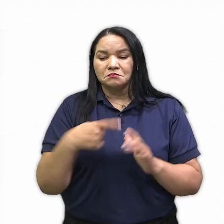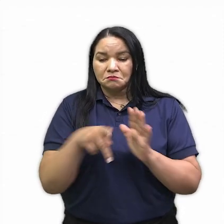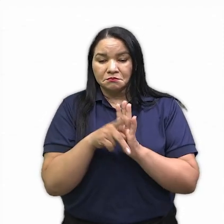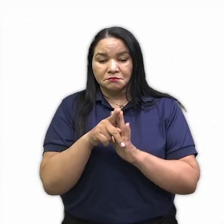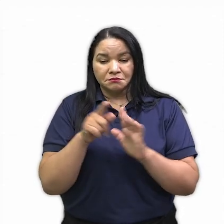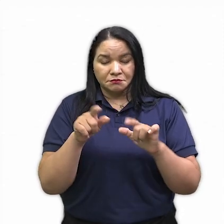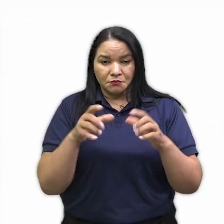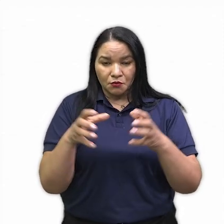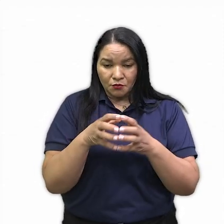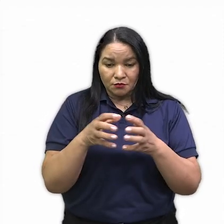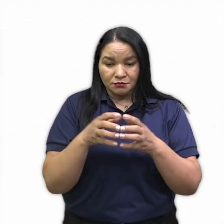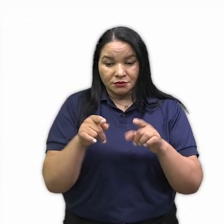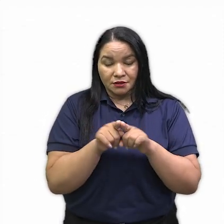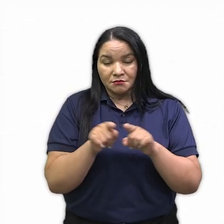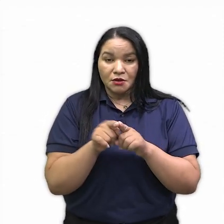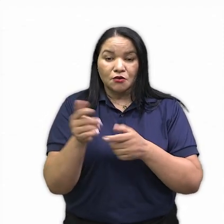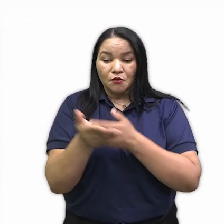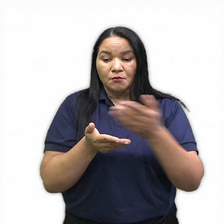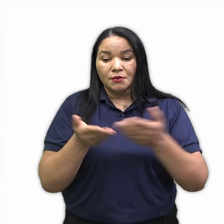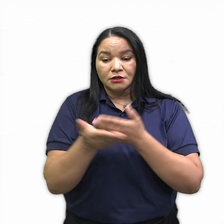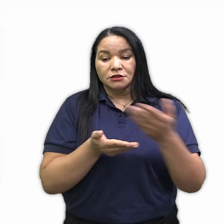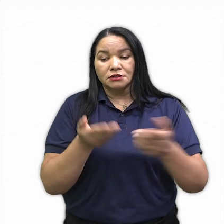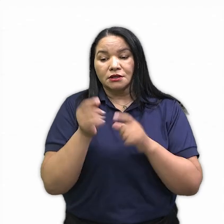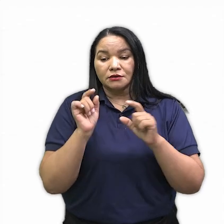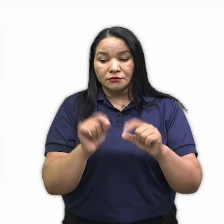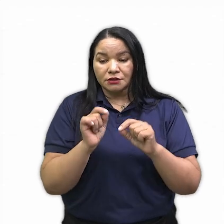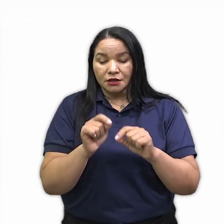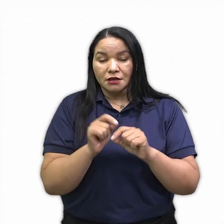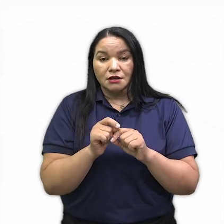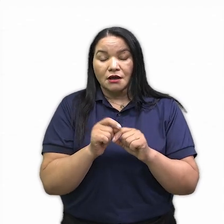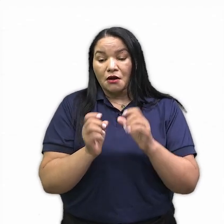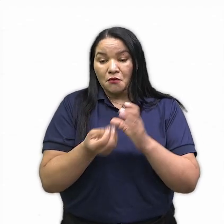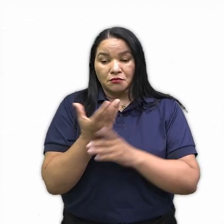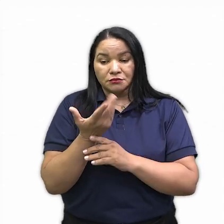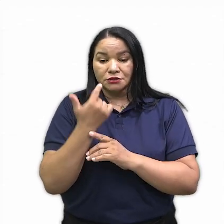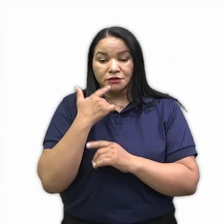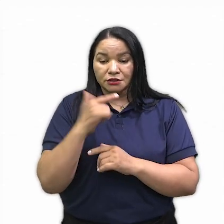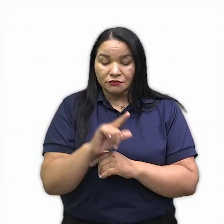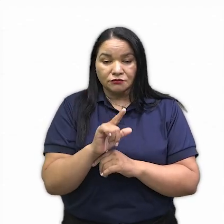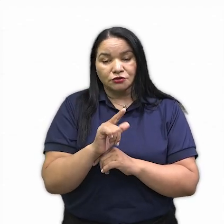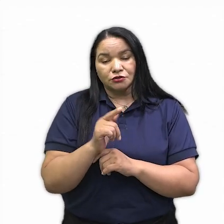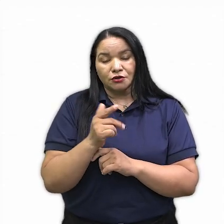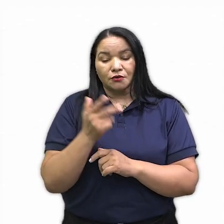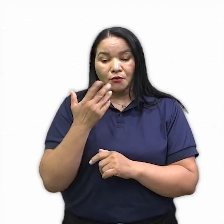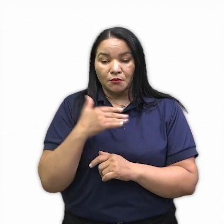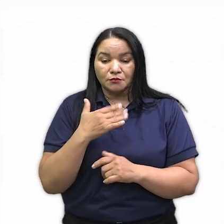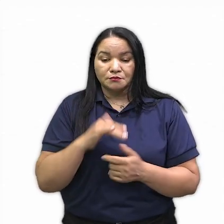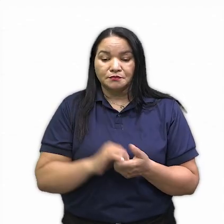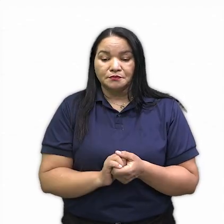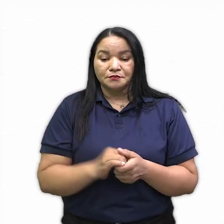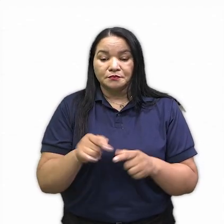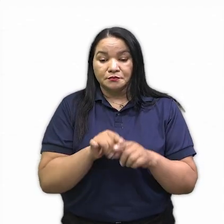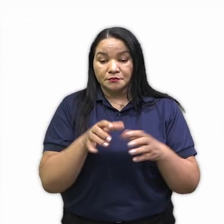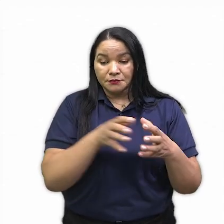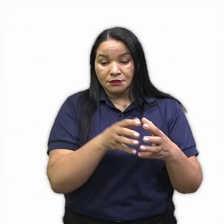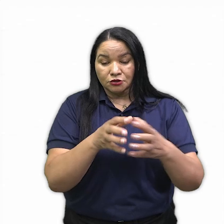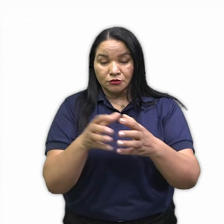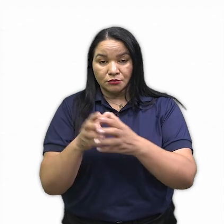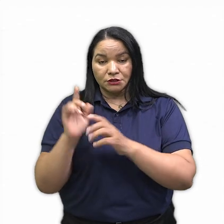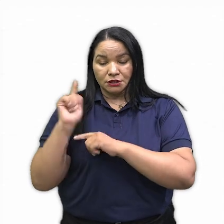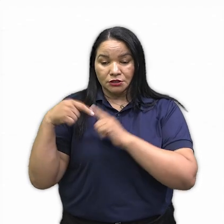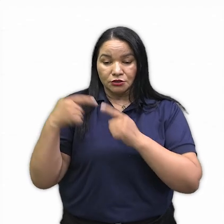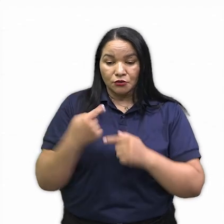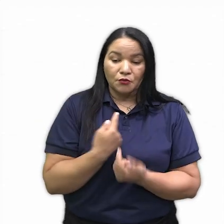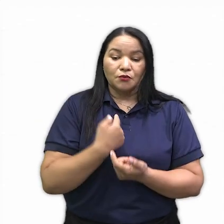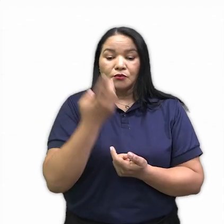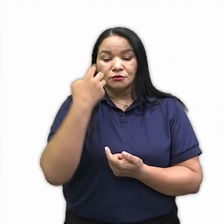húngaro, eles vão compartilhar aí uma origem linguística comum. E esses grupos, gente, eles vão ter tradições